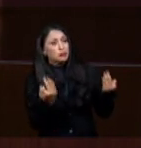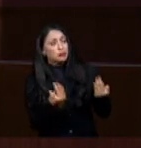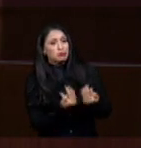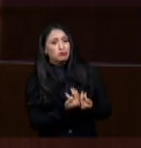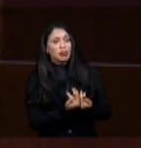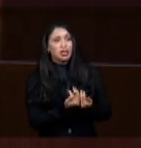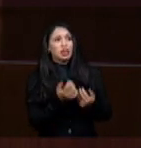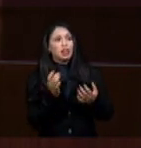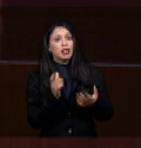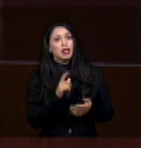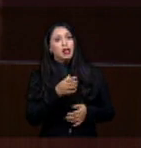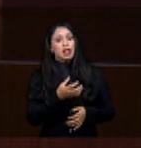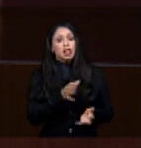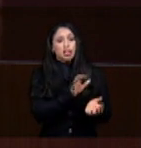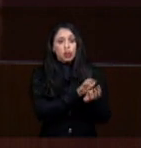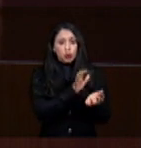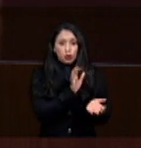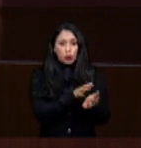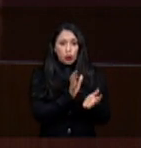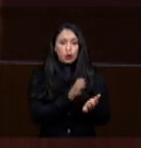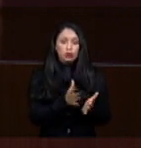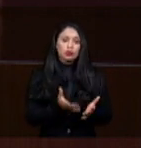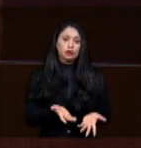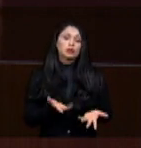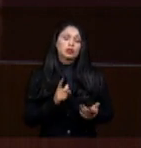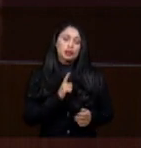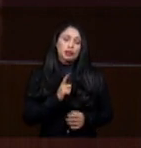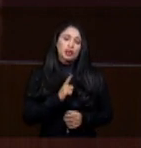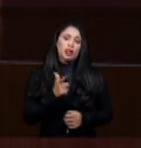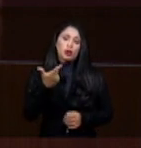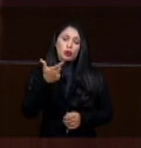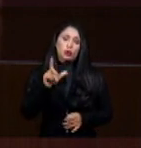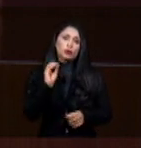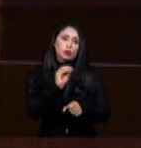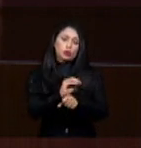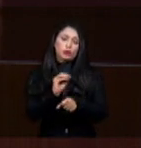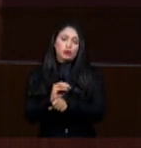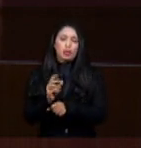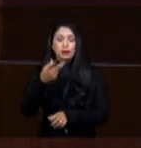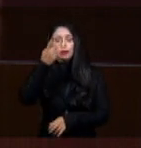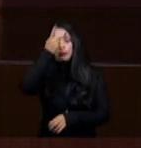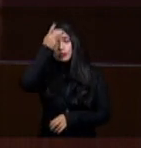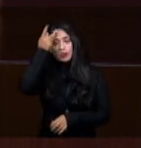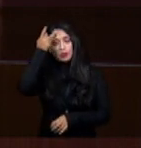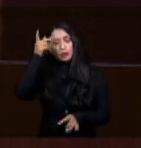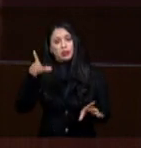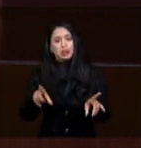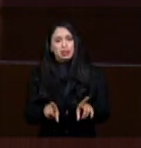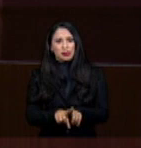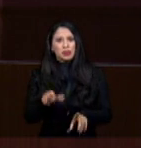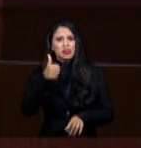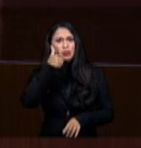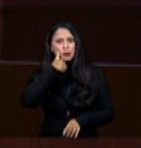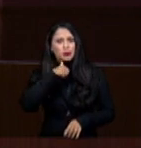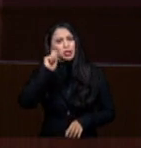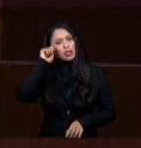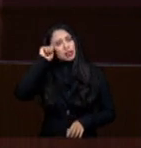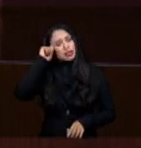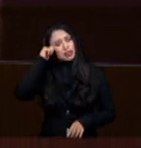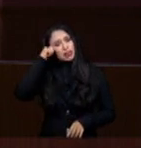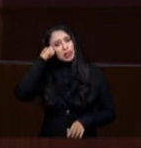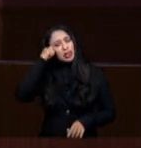filhos aos próprios idosos que também a outra dimensão dos cuidados com pessoas também são mulheres e negros